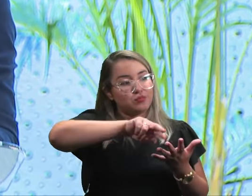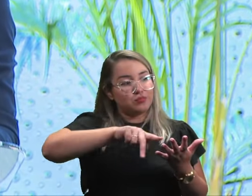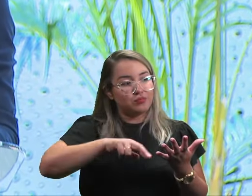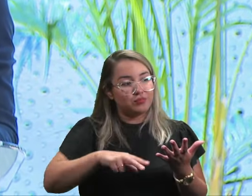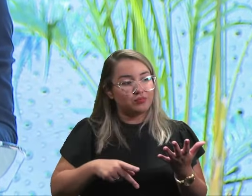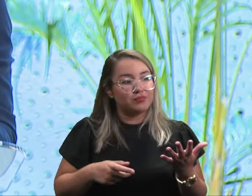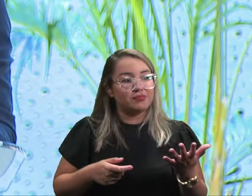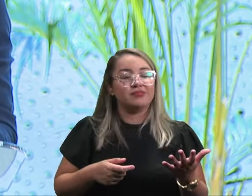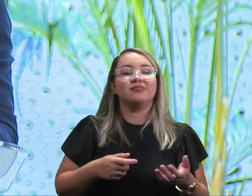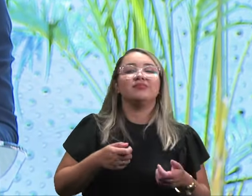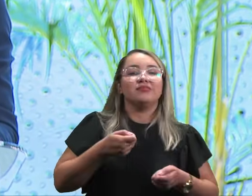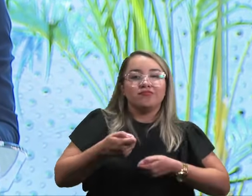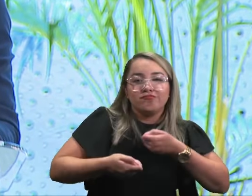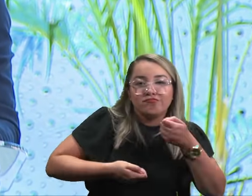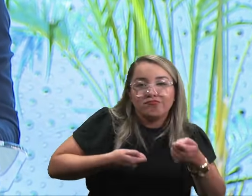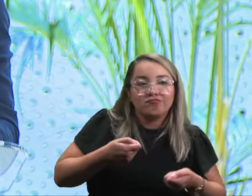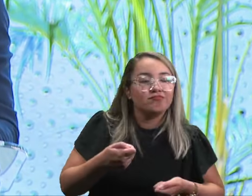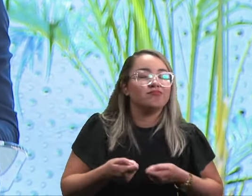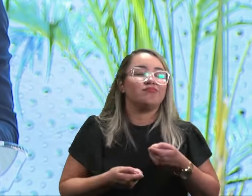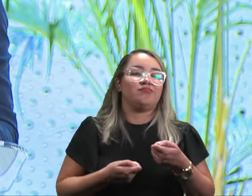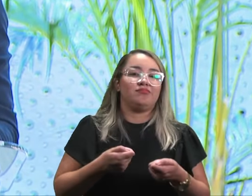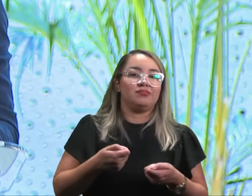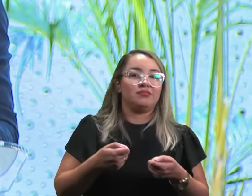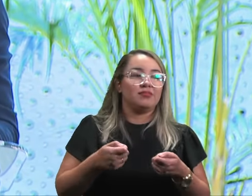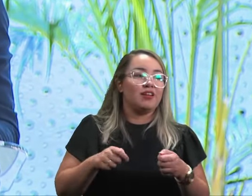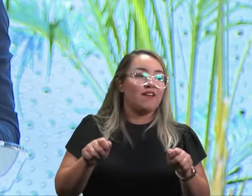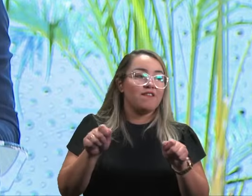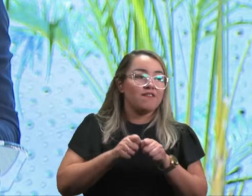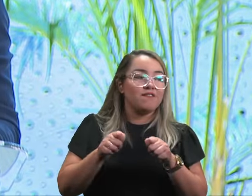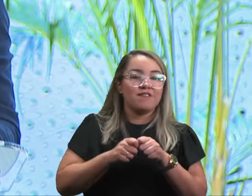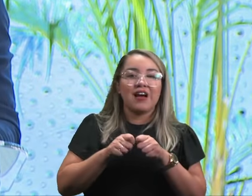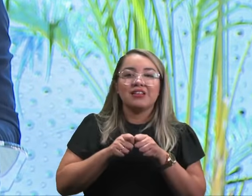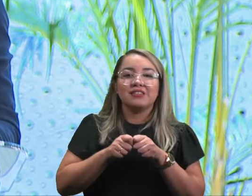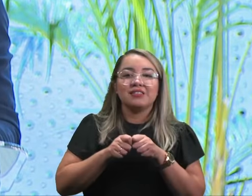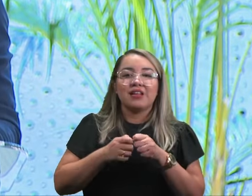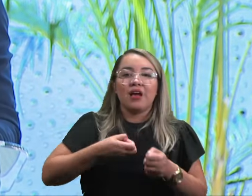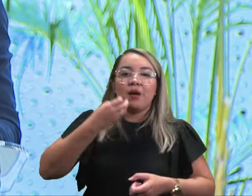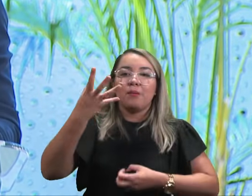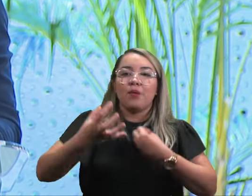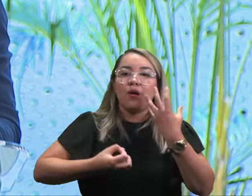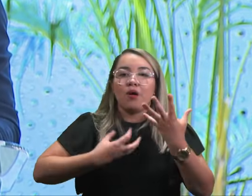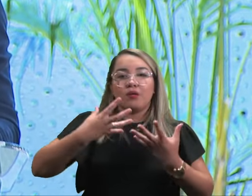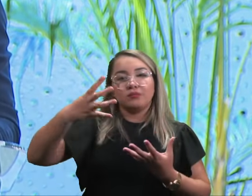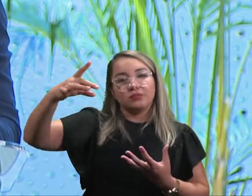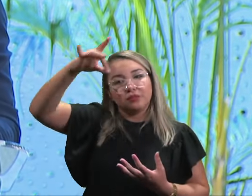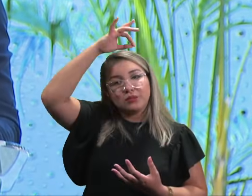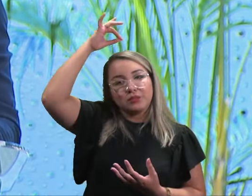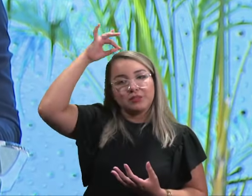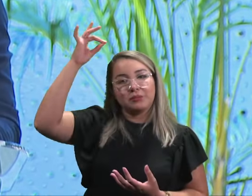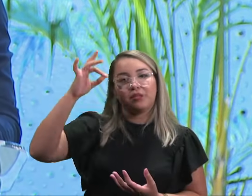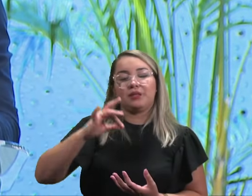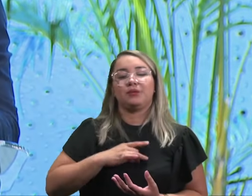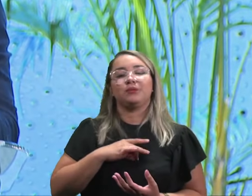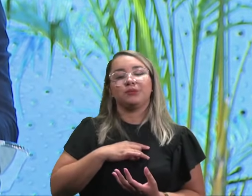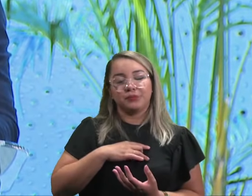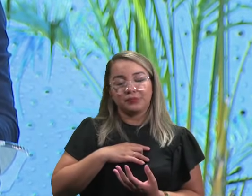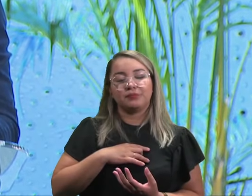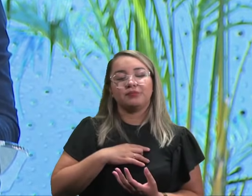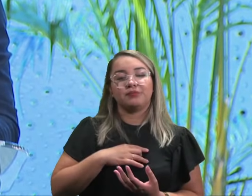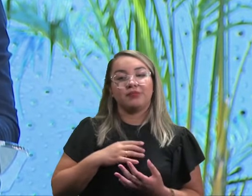dois, fazer as obras do Espírito. Igreja